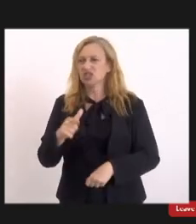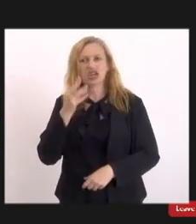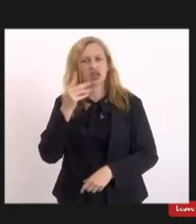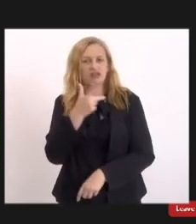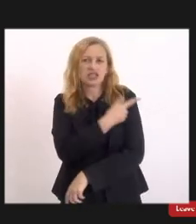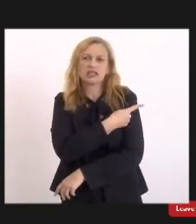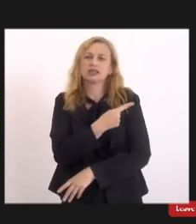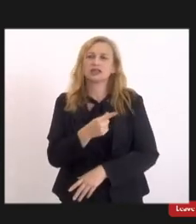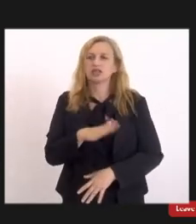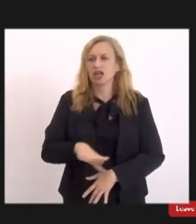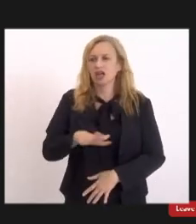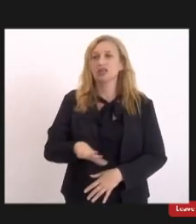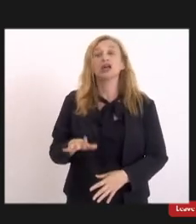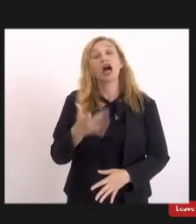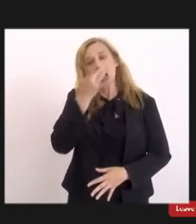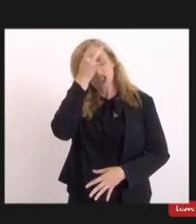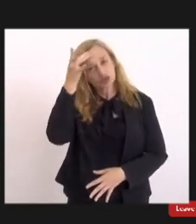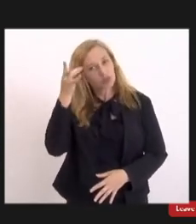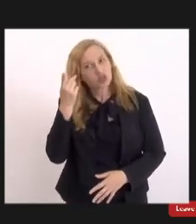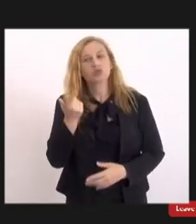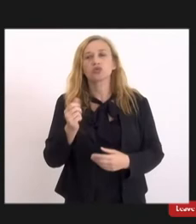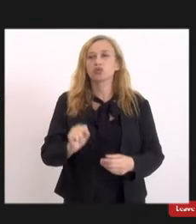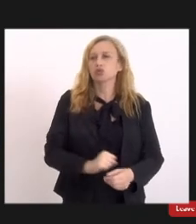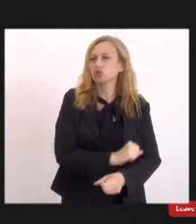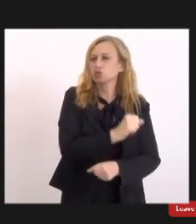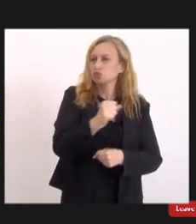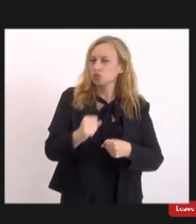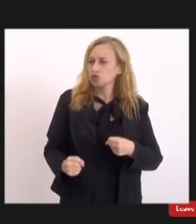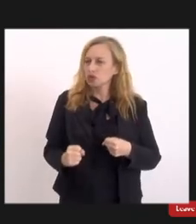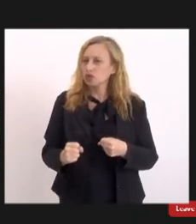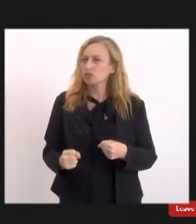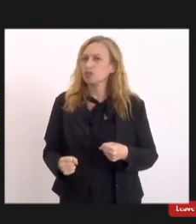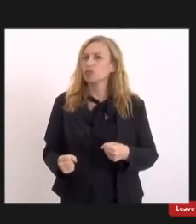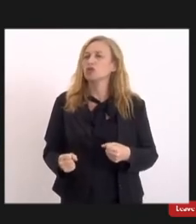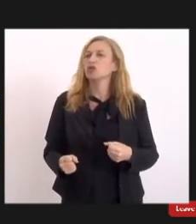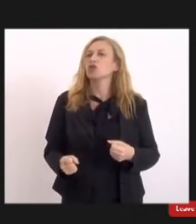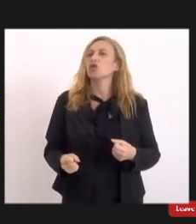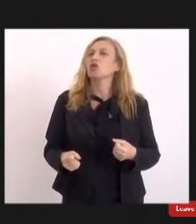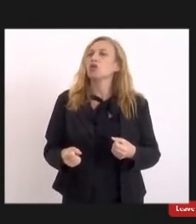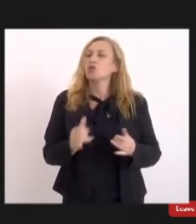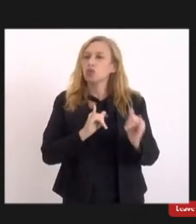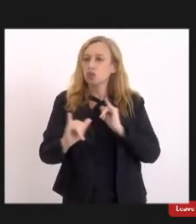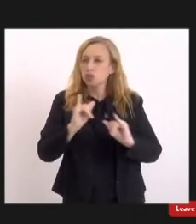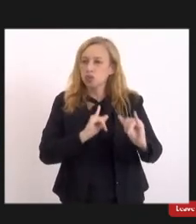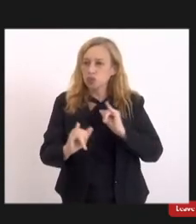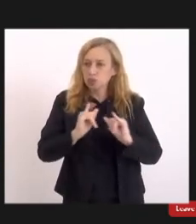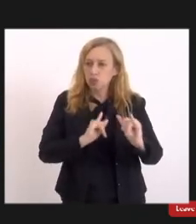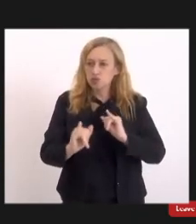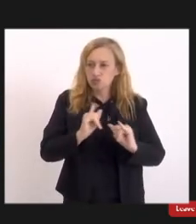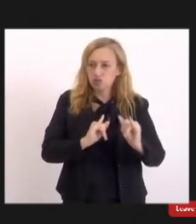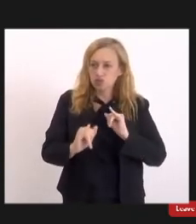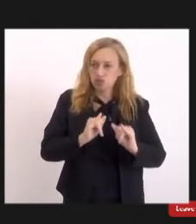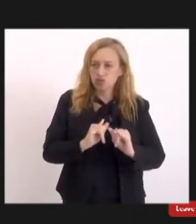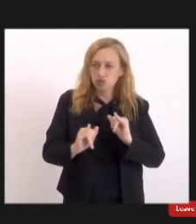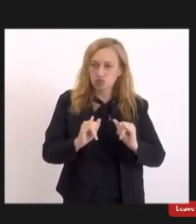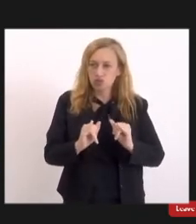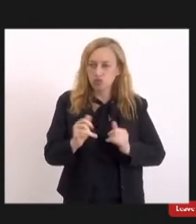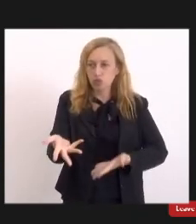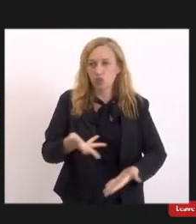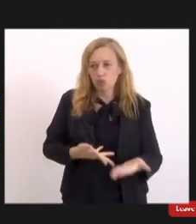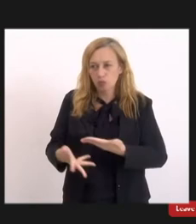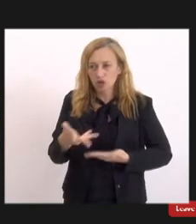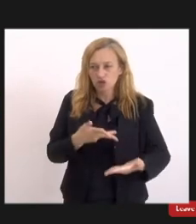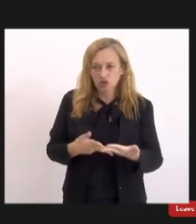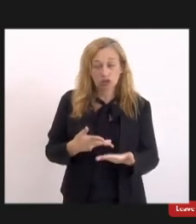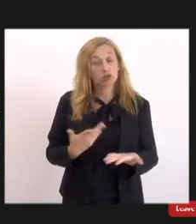E, assim, as pessoas que estão no poder público, né, compartilham esse tipo de notícia, gabinete que compartilha esse tipo de notícia. A